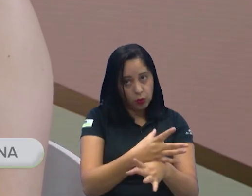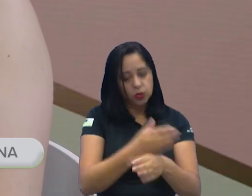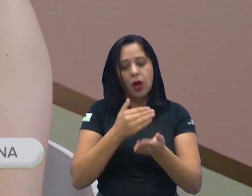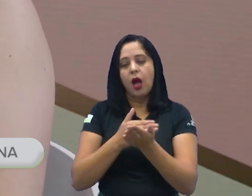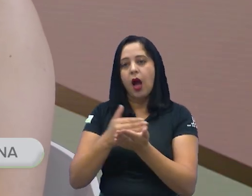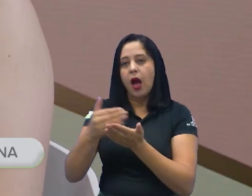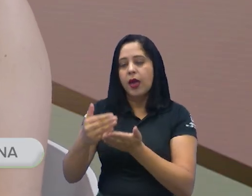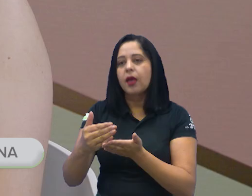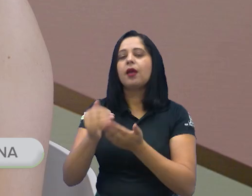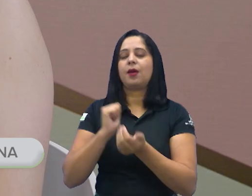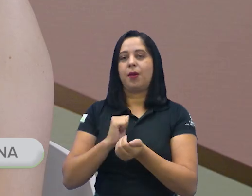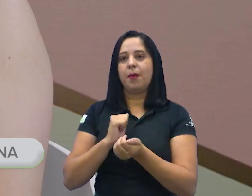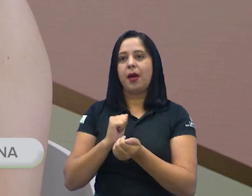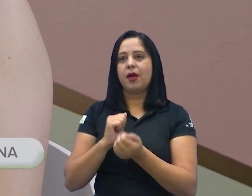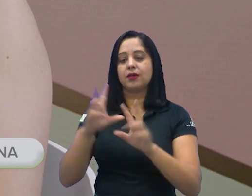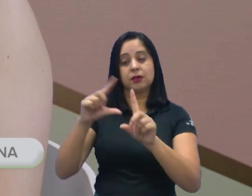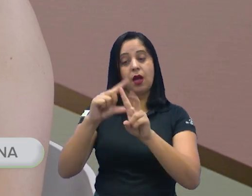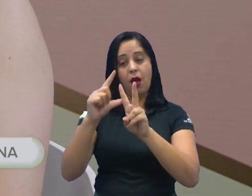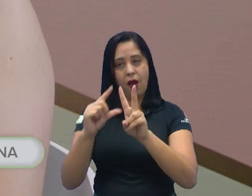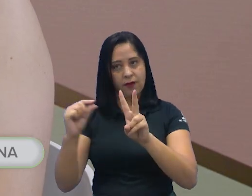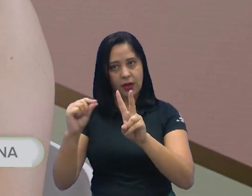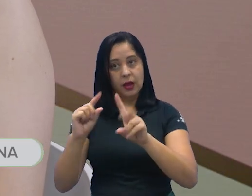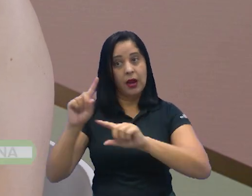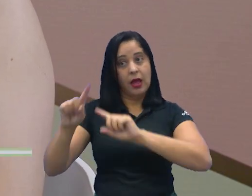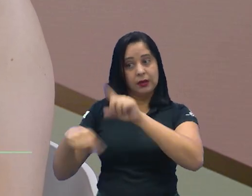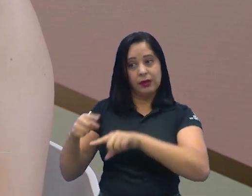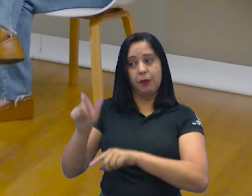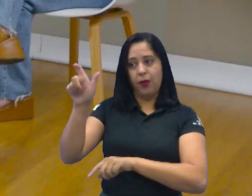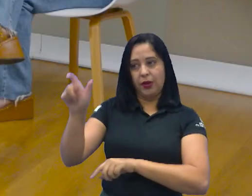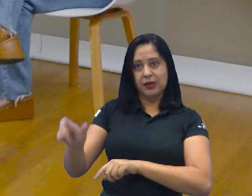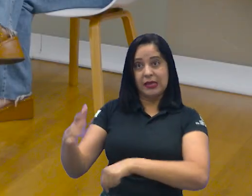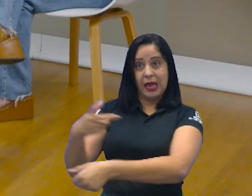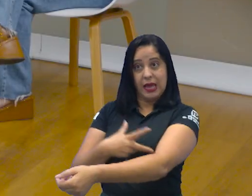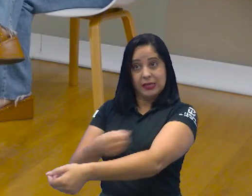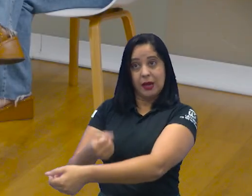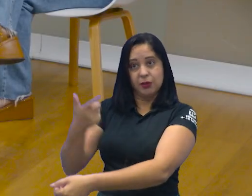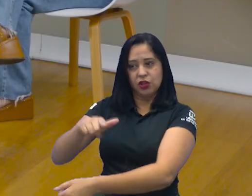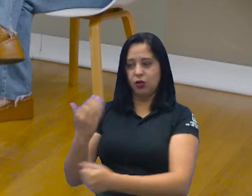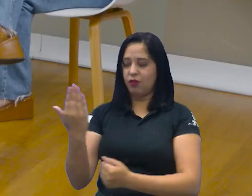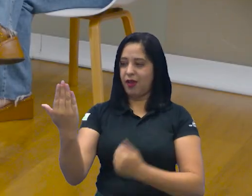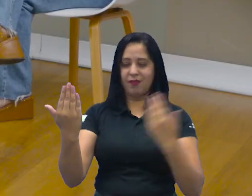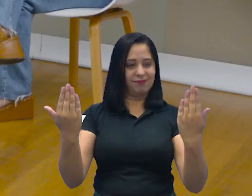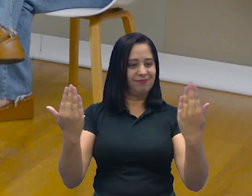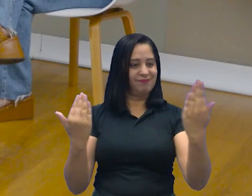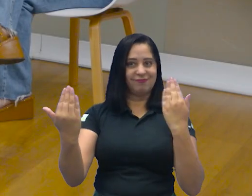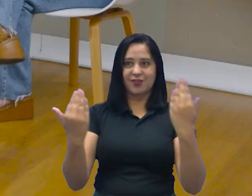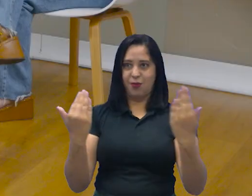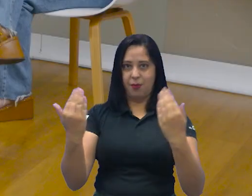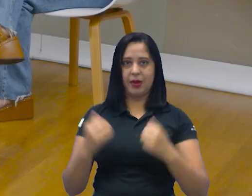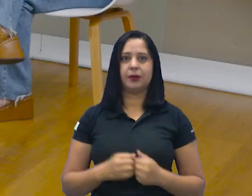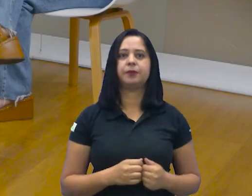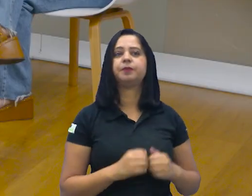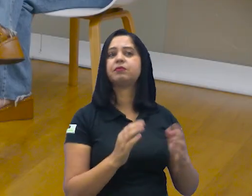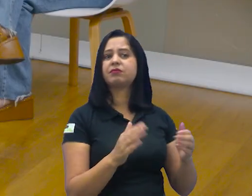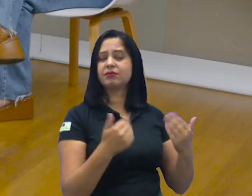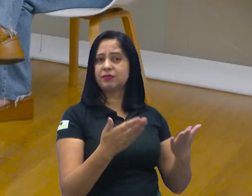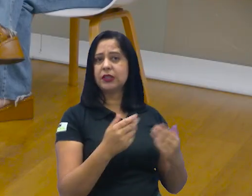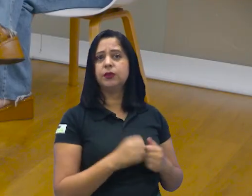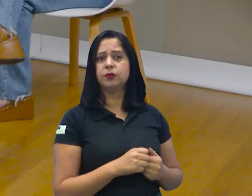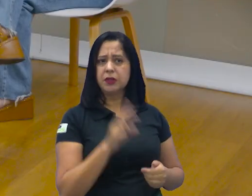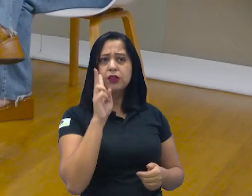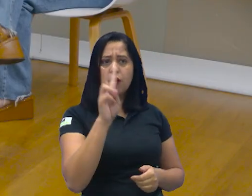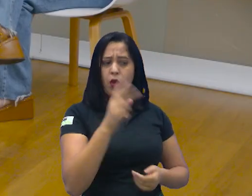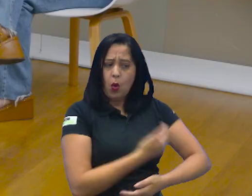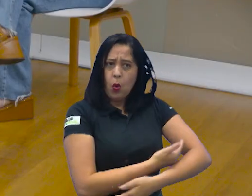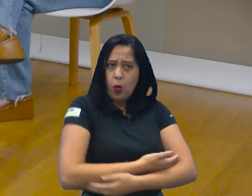bioquímicos reduzindo esses parâmetros. Ah, perfeito. E existe uma idade mínima? Porque a gente acompanhou ali na reportagem um